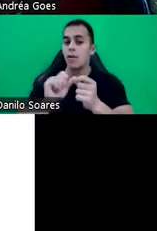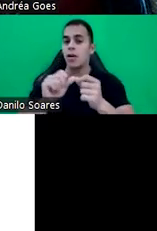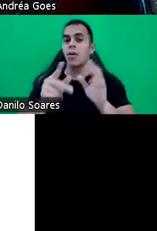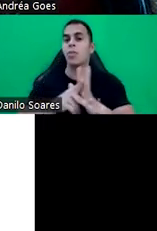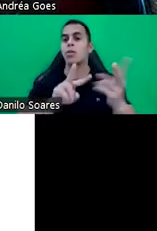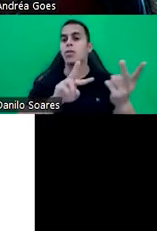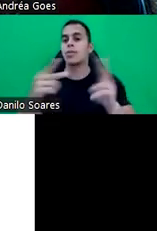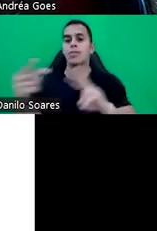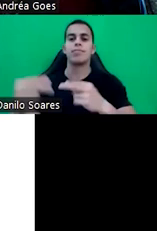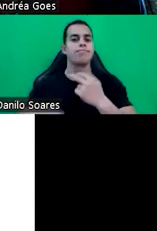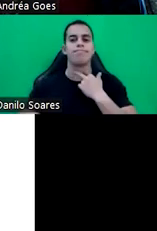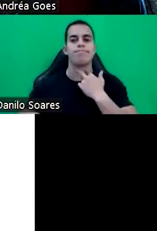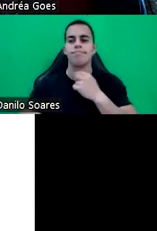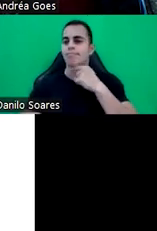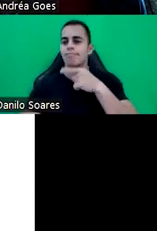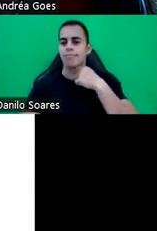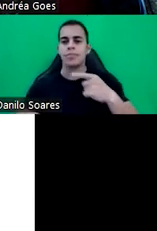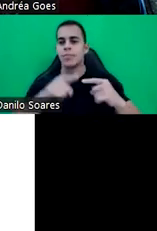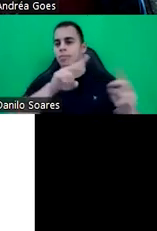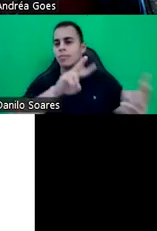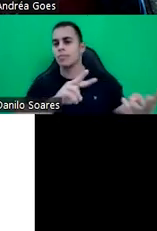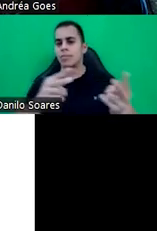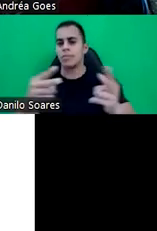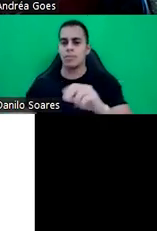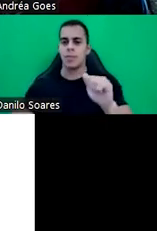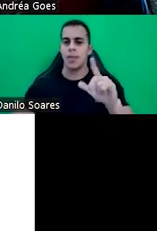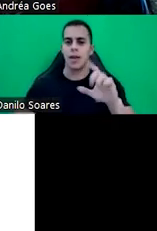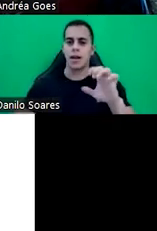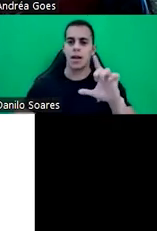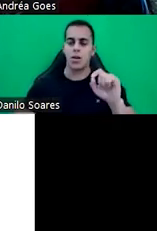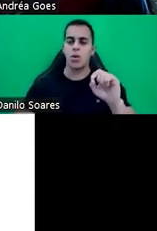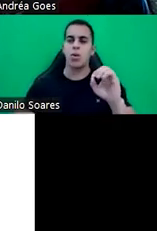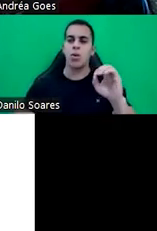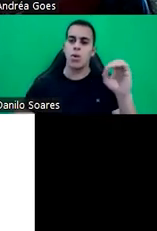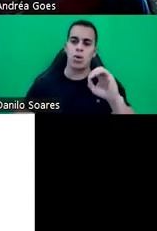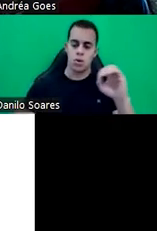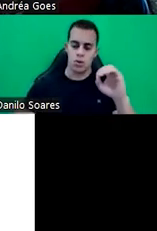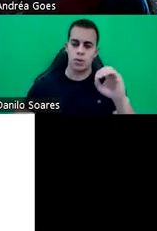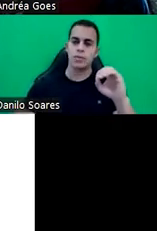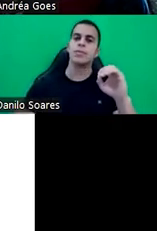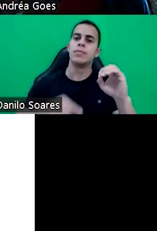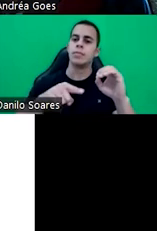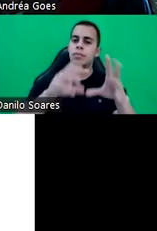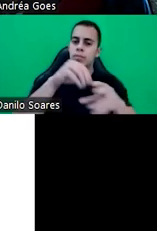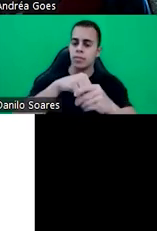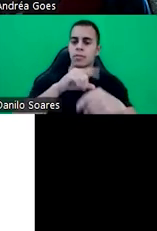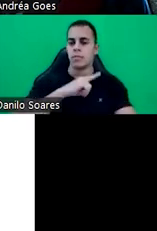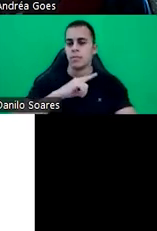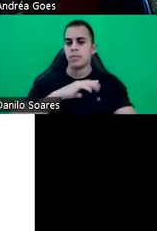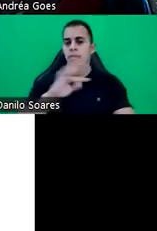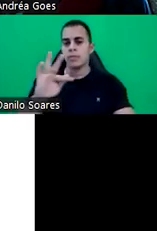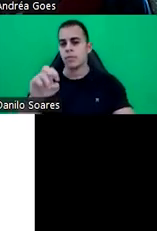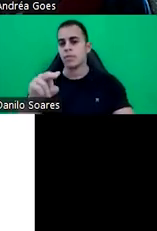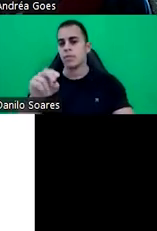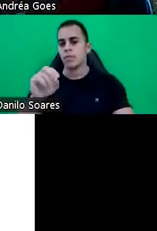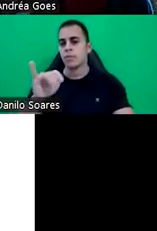Então, não se transfere nada aqui para o alelo O, quer dizer, para a hemácia que tem o fenótipo para o O. Ele fica aqui só